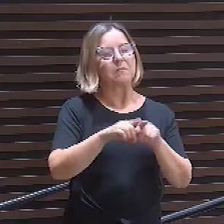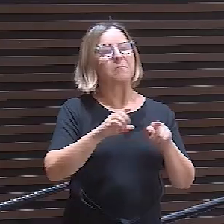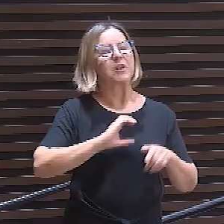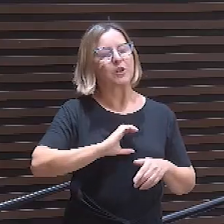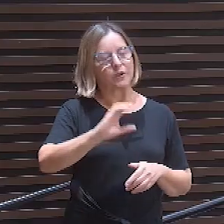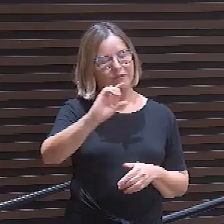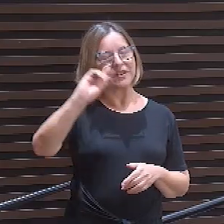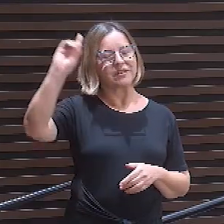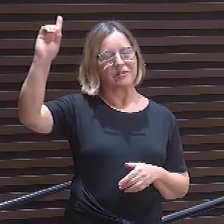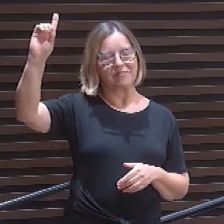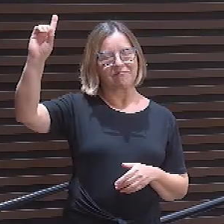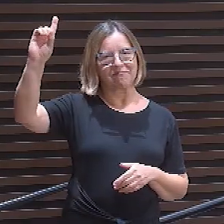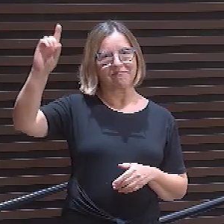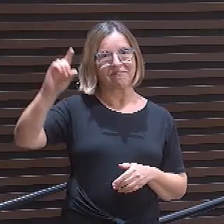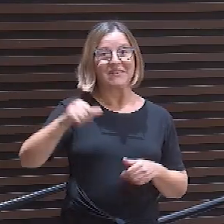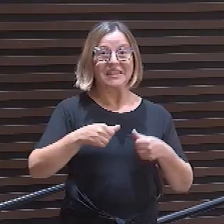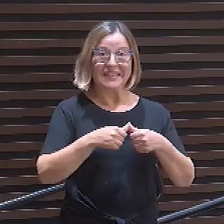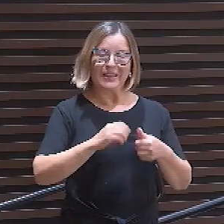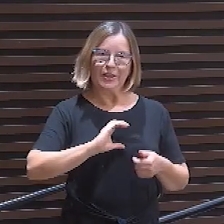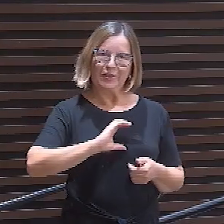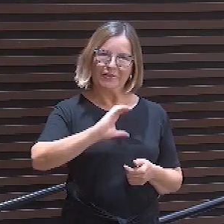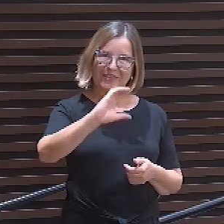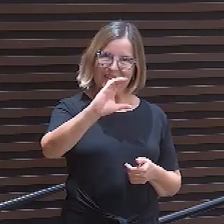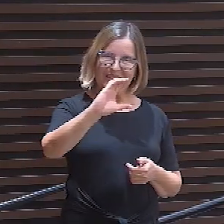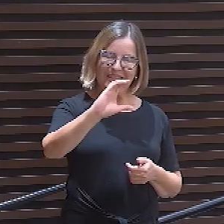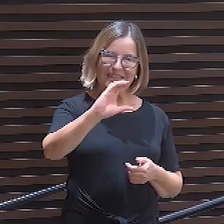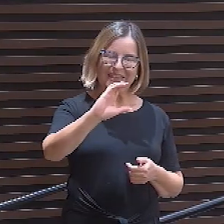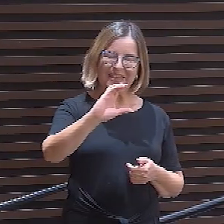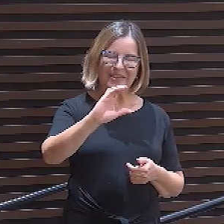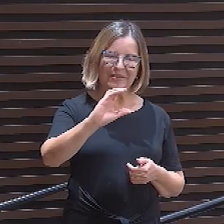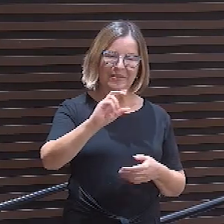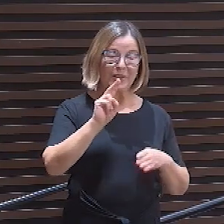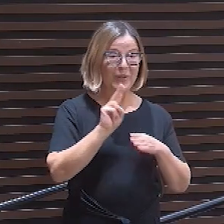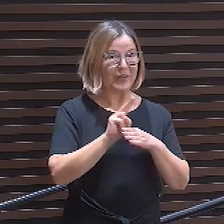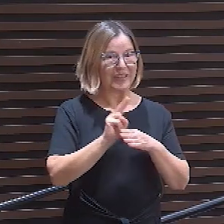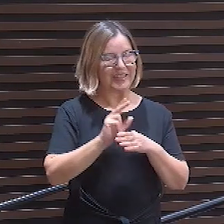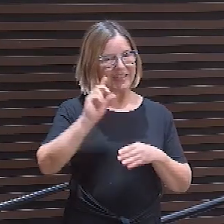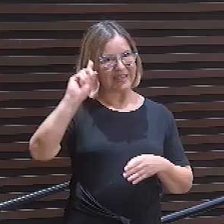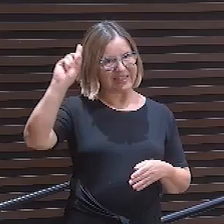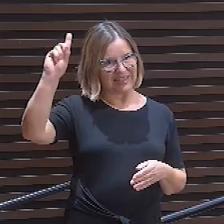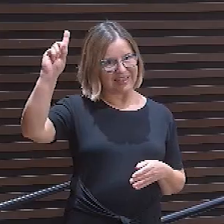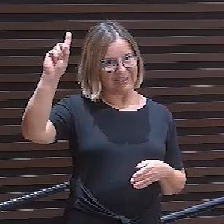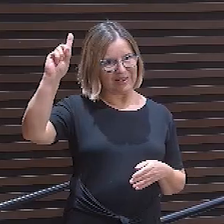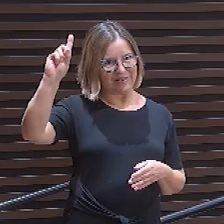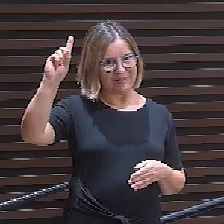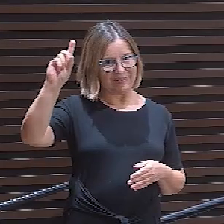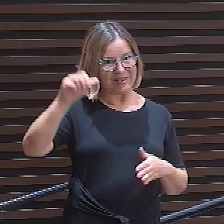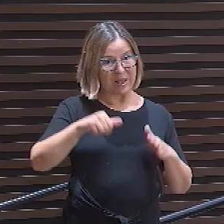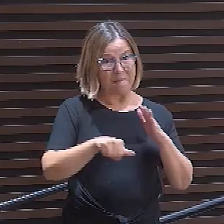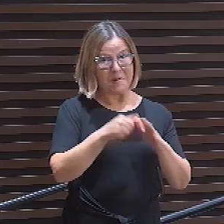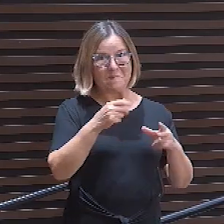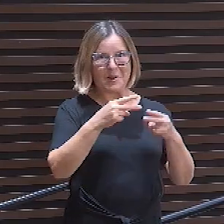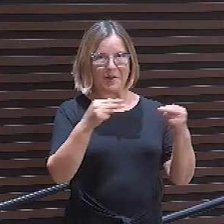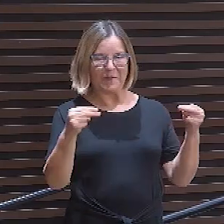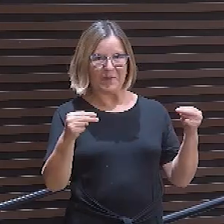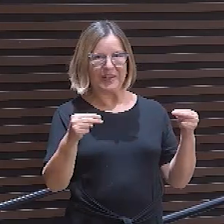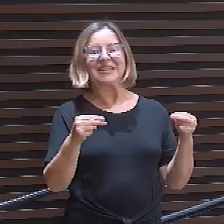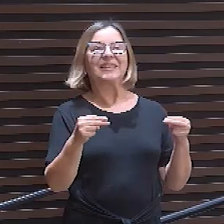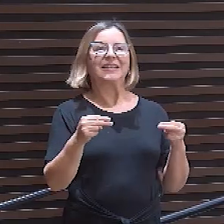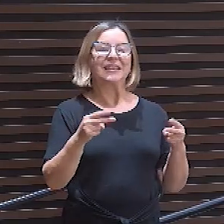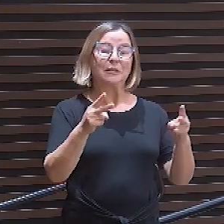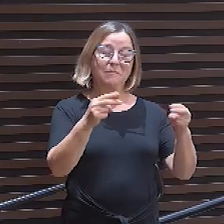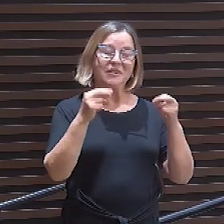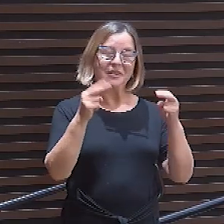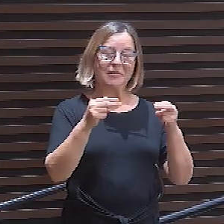no cuidado de Deus é o primeiro aspecto que nós vemos em nossa união com Cristo. Assim como